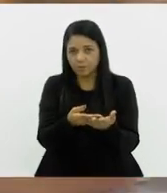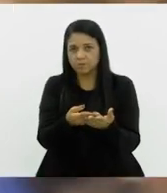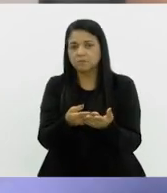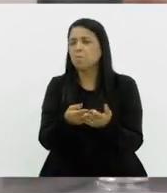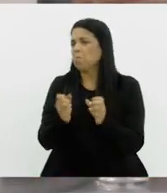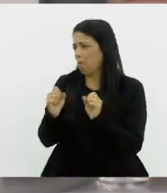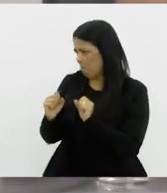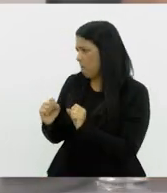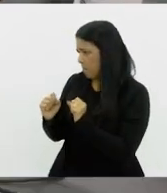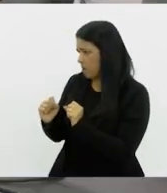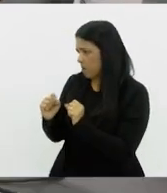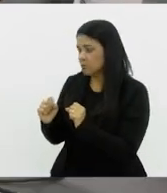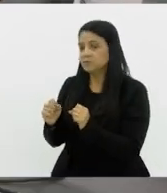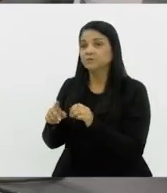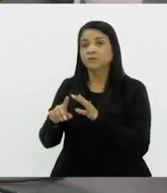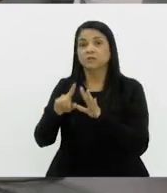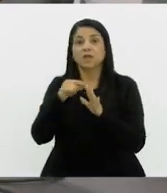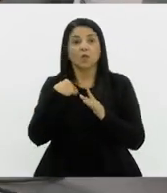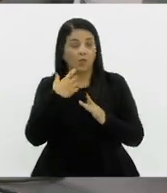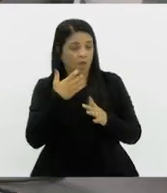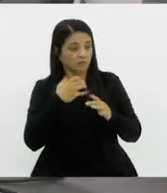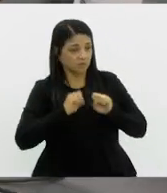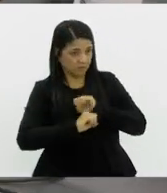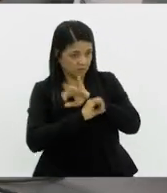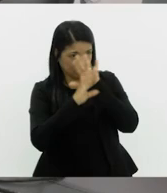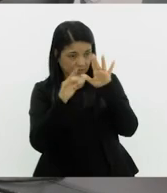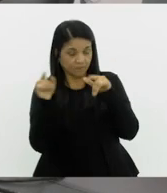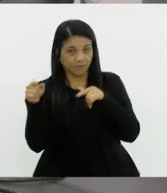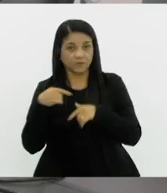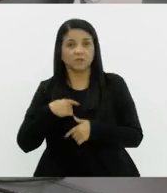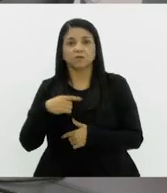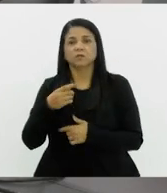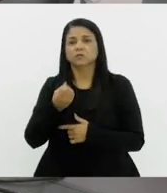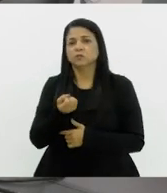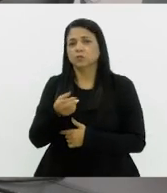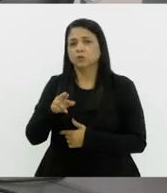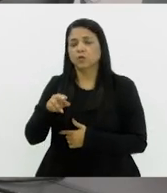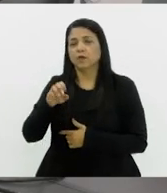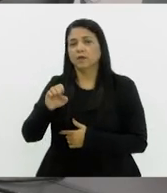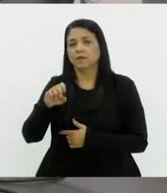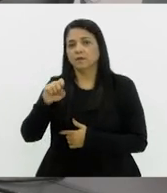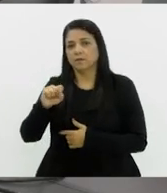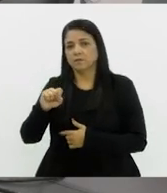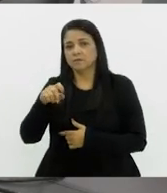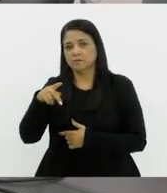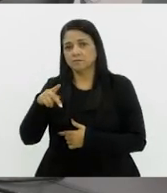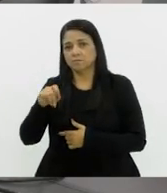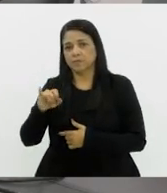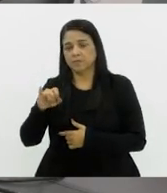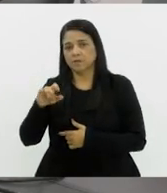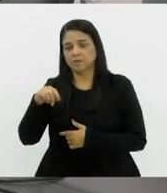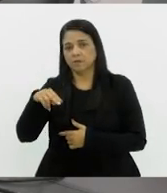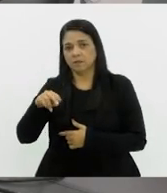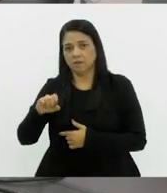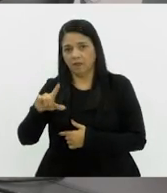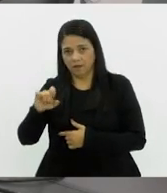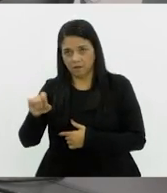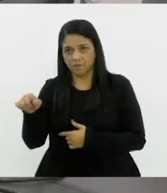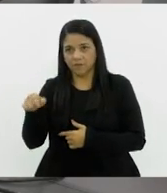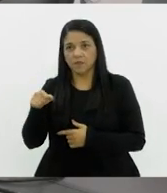para dar um esclarecimento, o doutor Spinelli falou conosco antes, ele tem um tempo duplo, porque ele